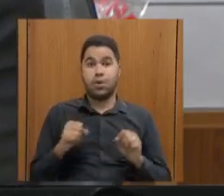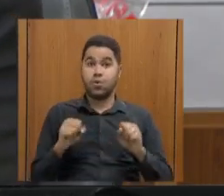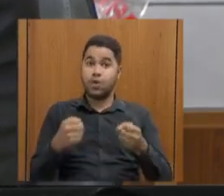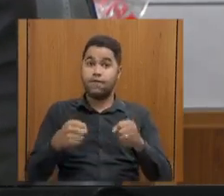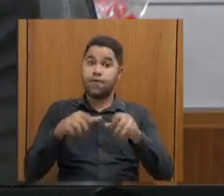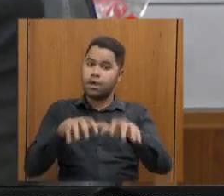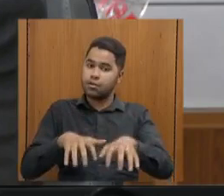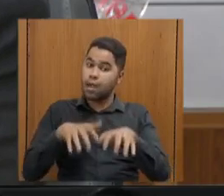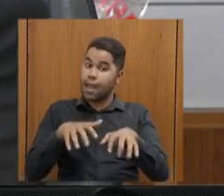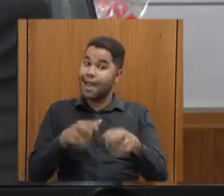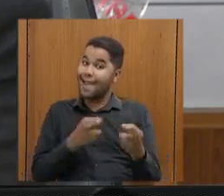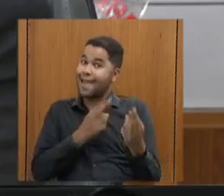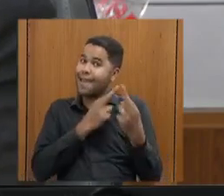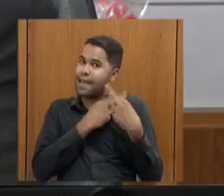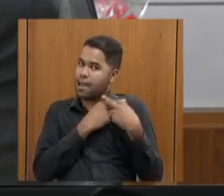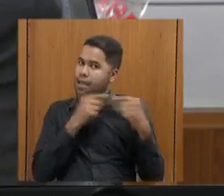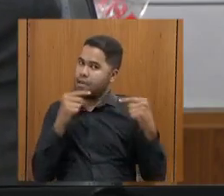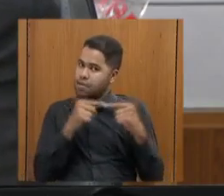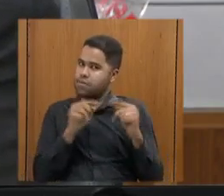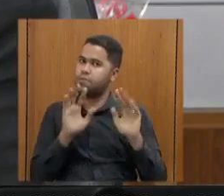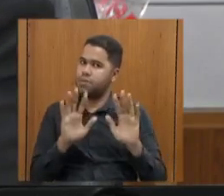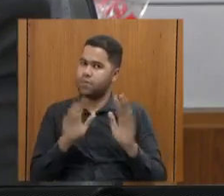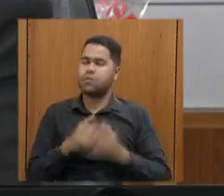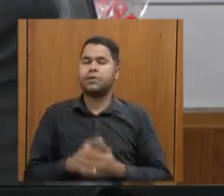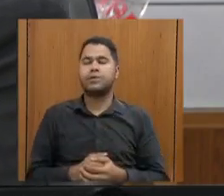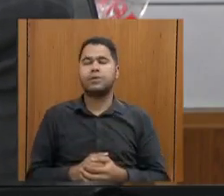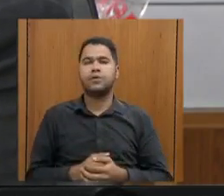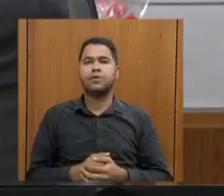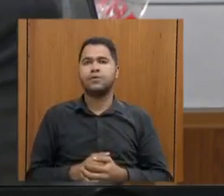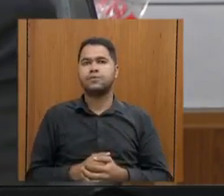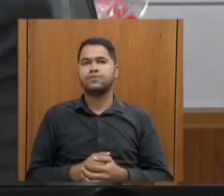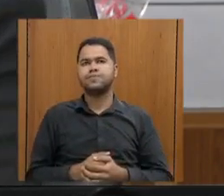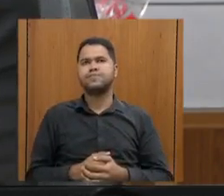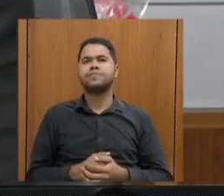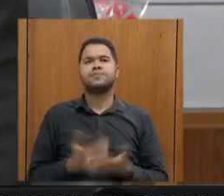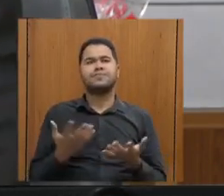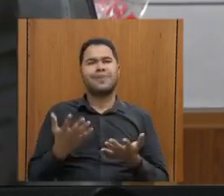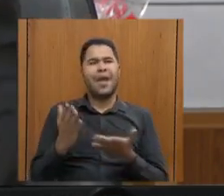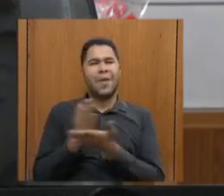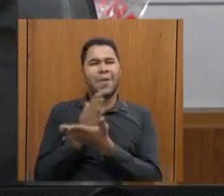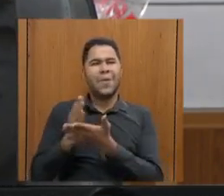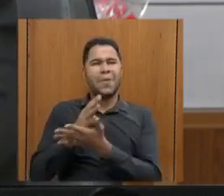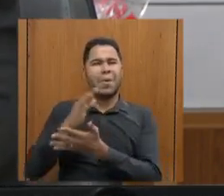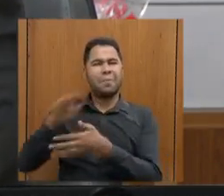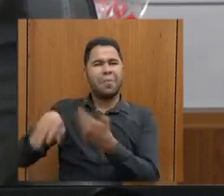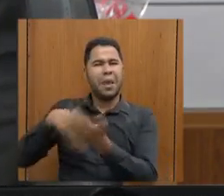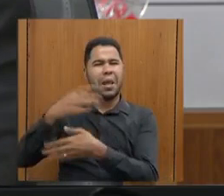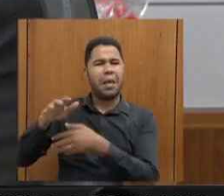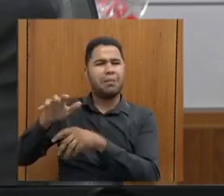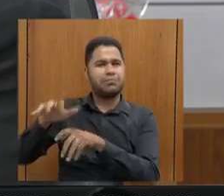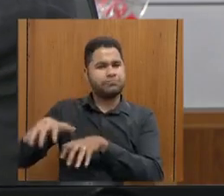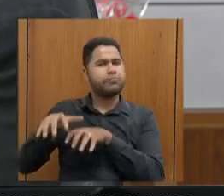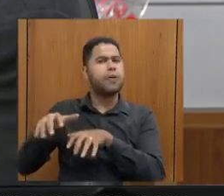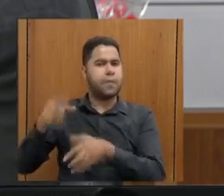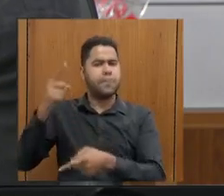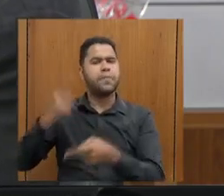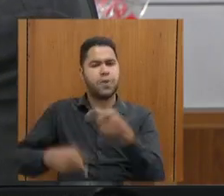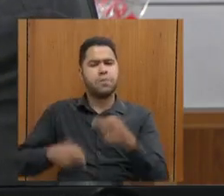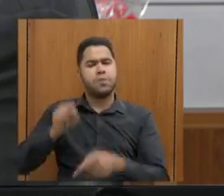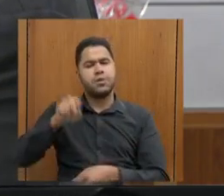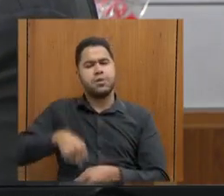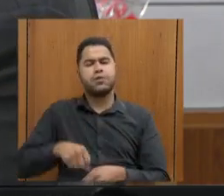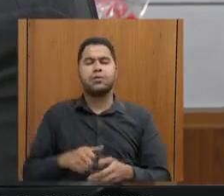a mineração responsável muito né Achou as lembranças menos de minerais devem ser proibidas